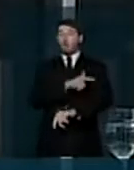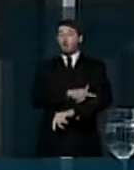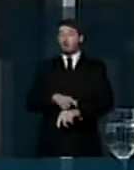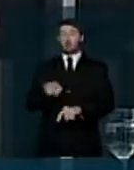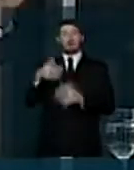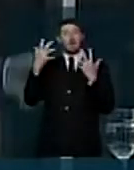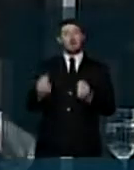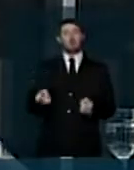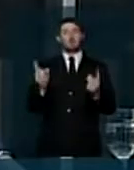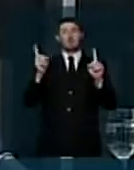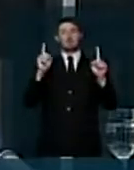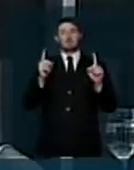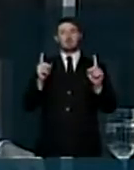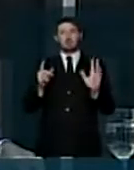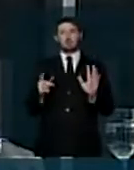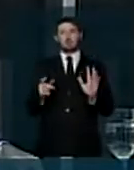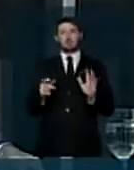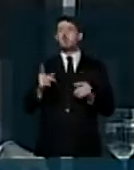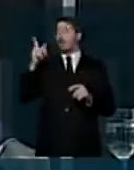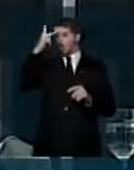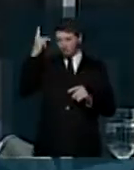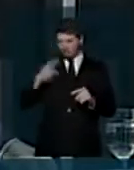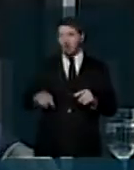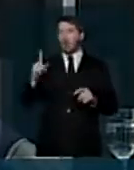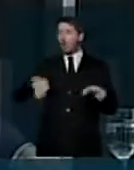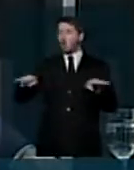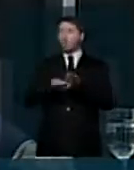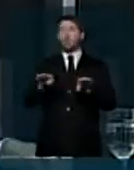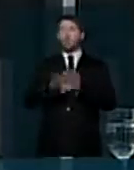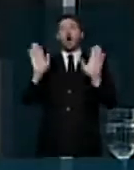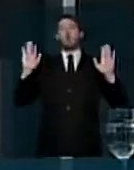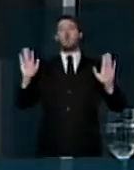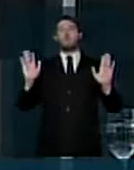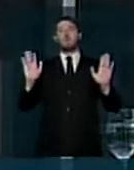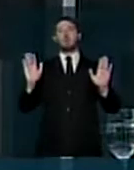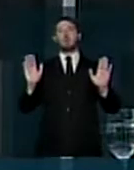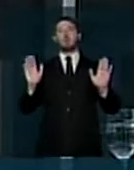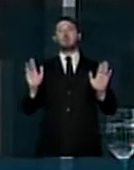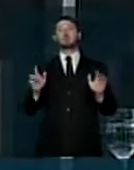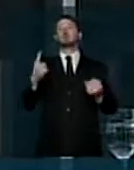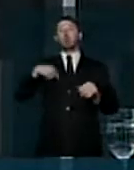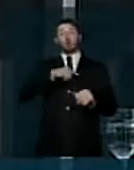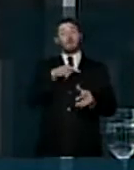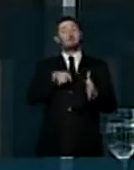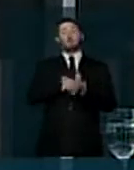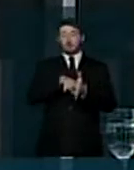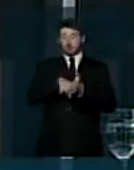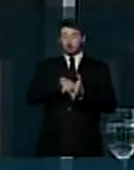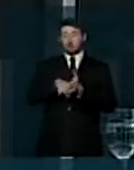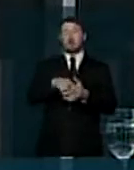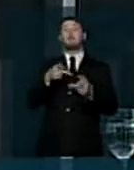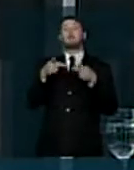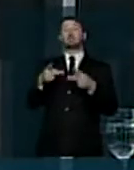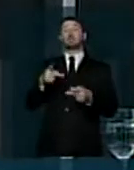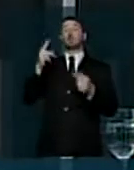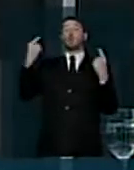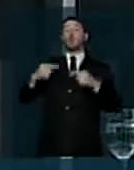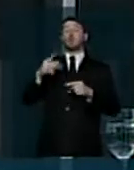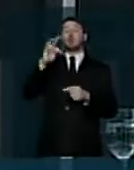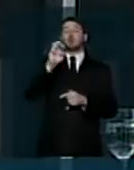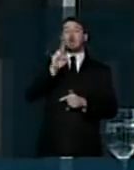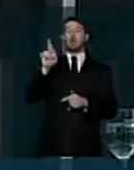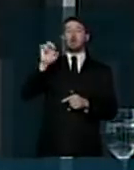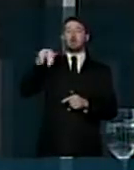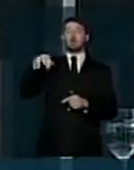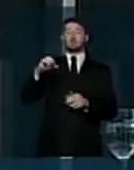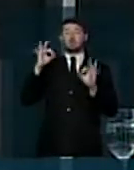comportamento desumano e desigual? Por isso é que nós vamos investigar este programa antiterrorismo aqui no Congresso